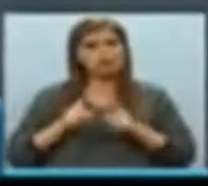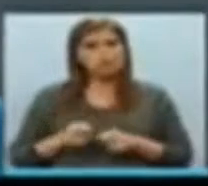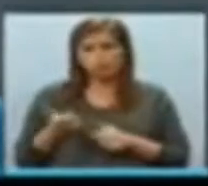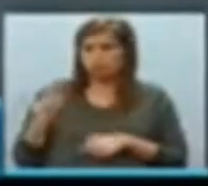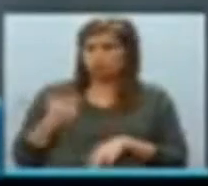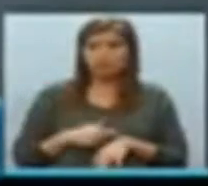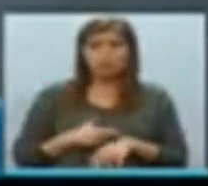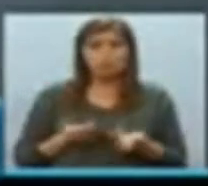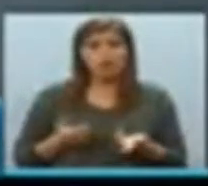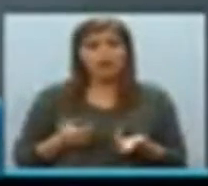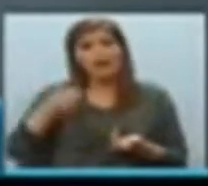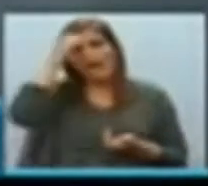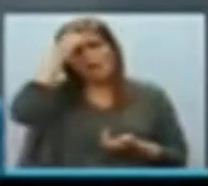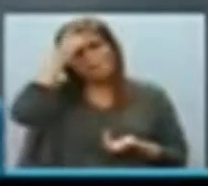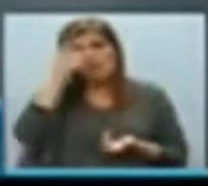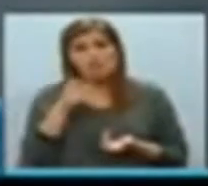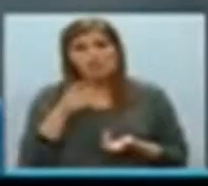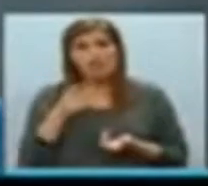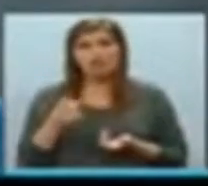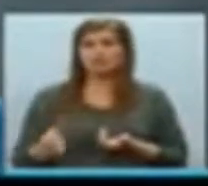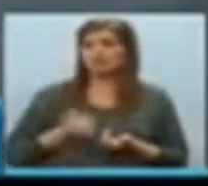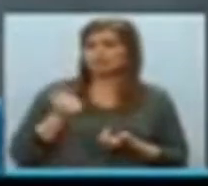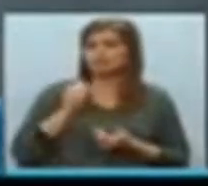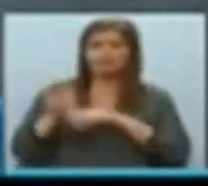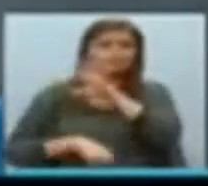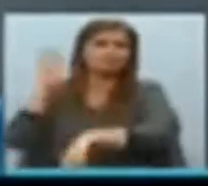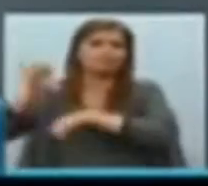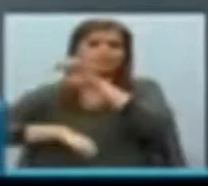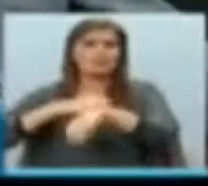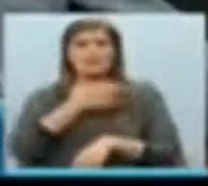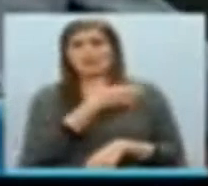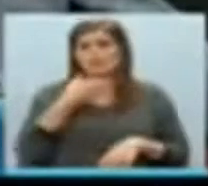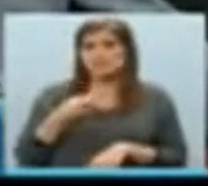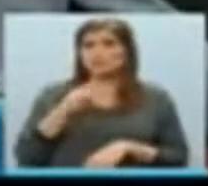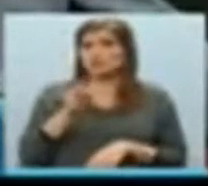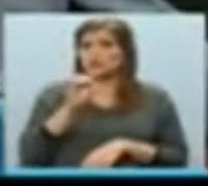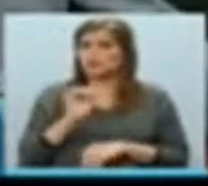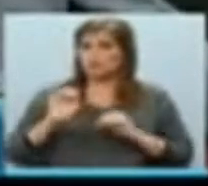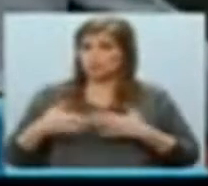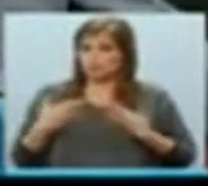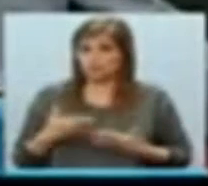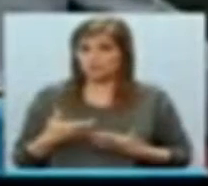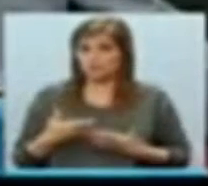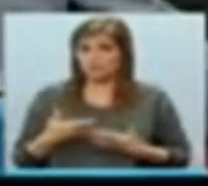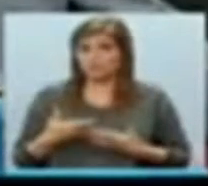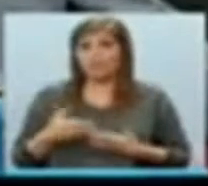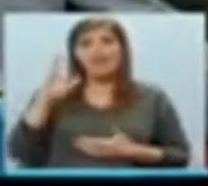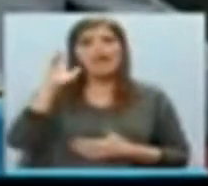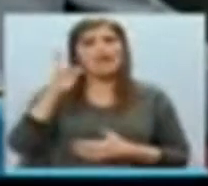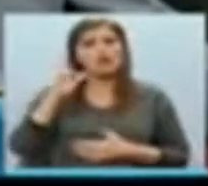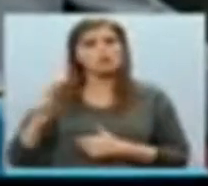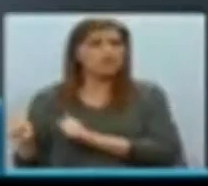alemanha era considerada vitoriosa naquele período em 40 no começo de 1940 a rússia estava ao lado da